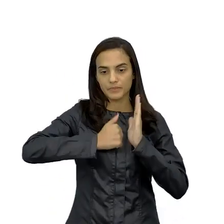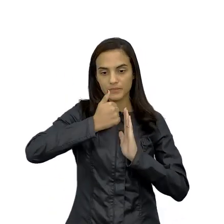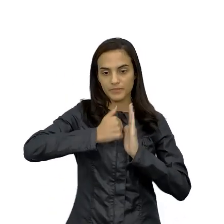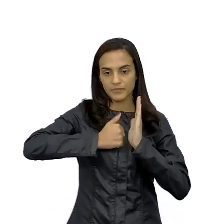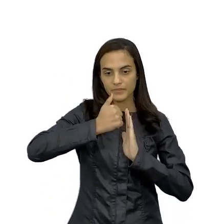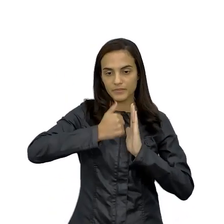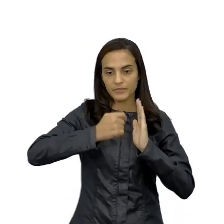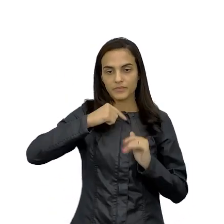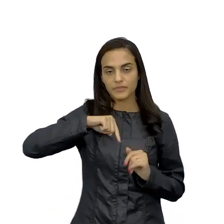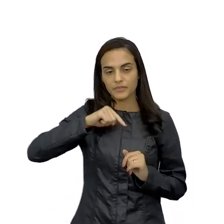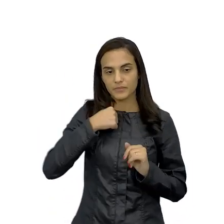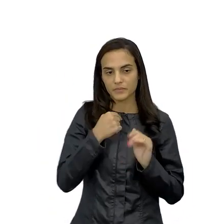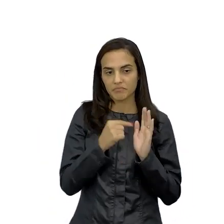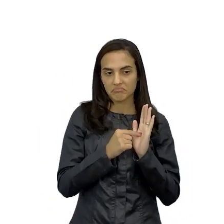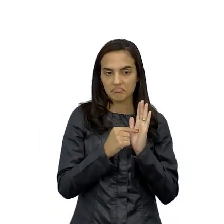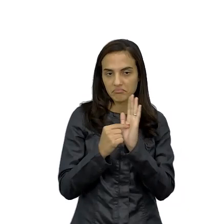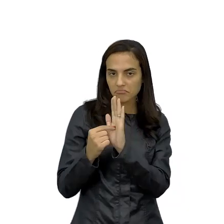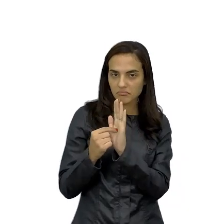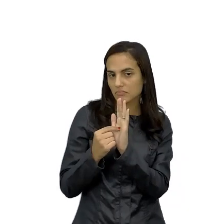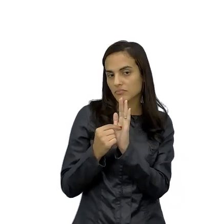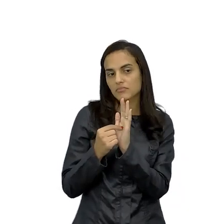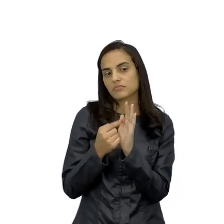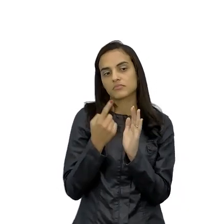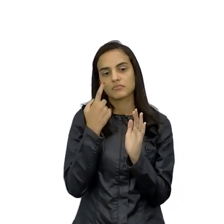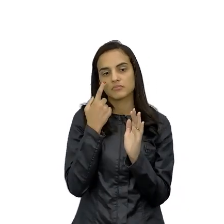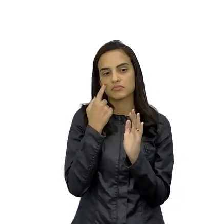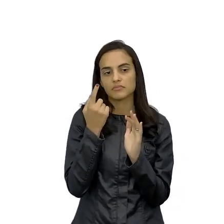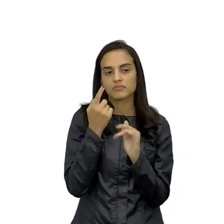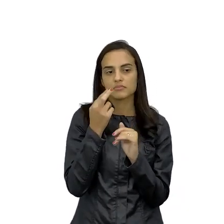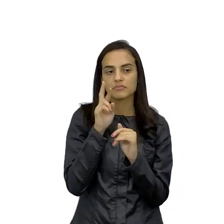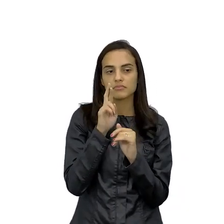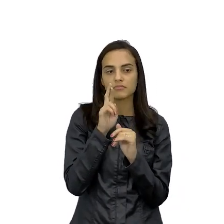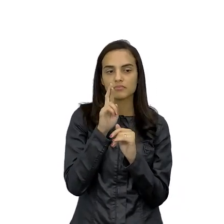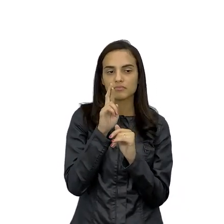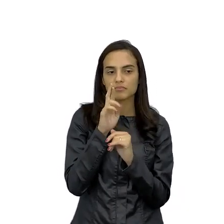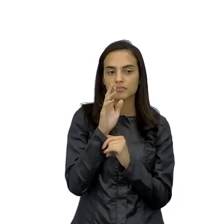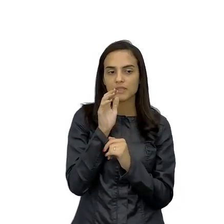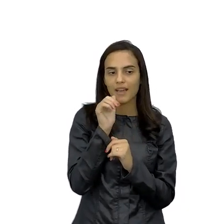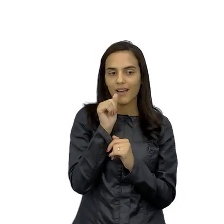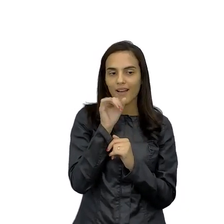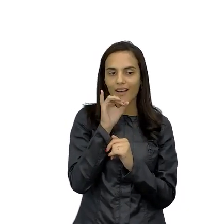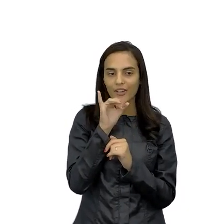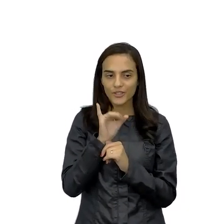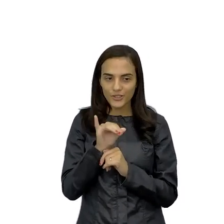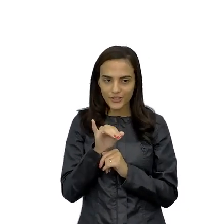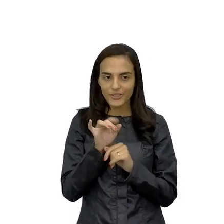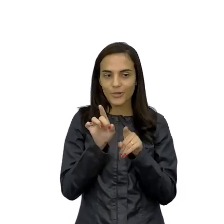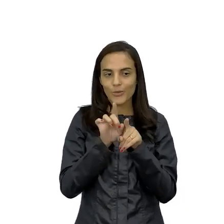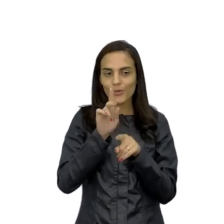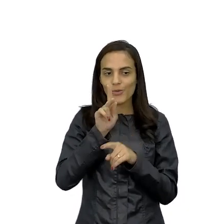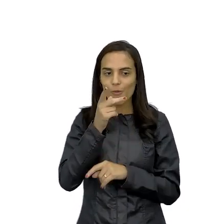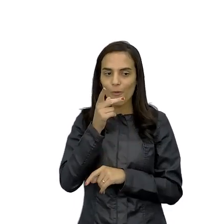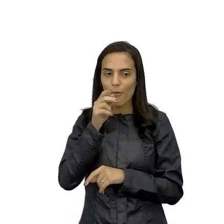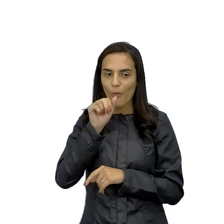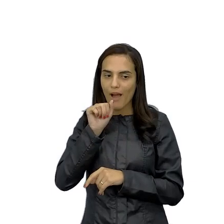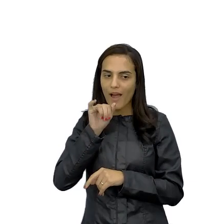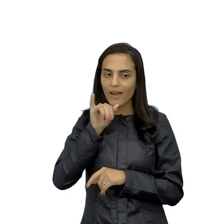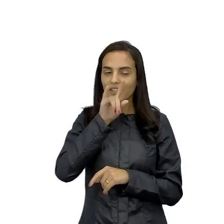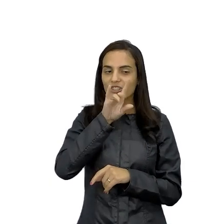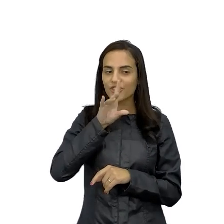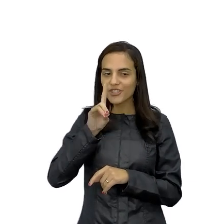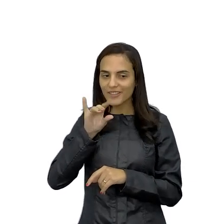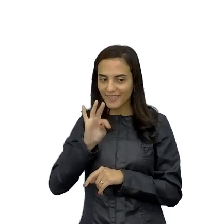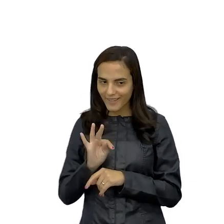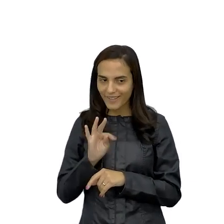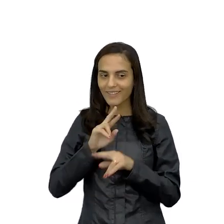gente trouxe ali o rádio, o Heidit, o Libânio, e todo o material que